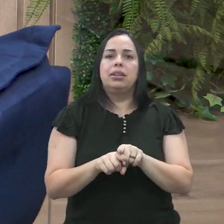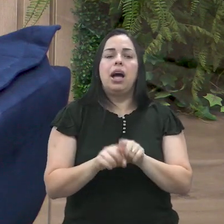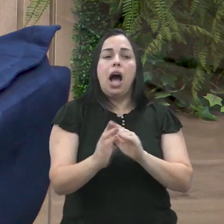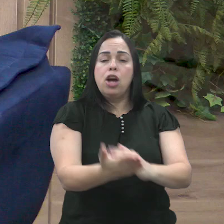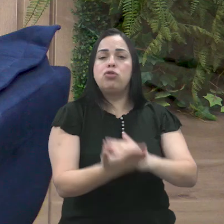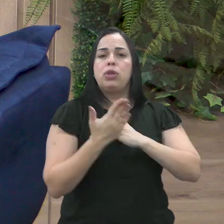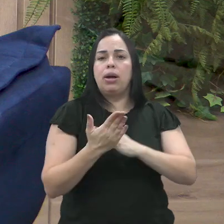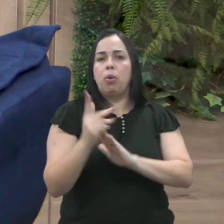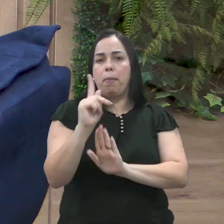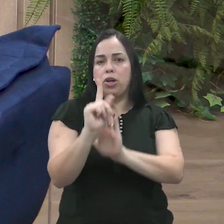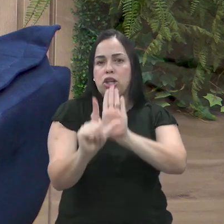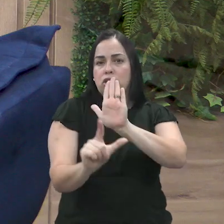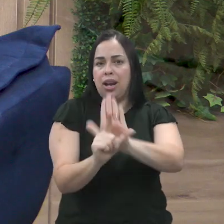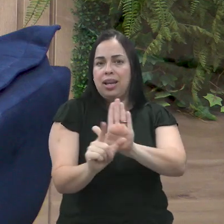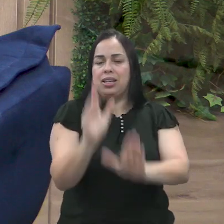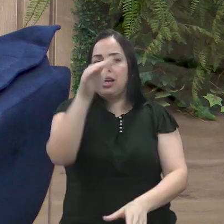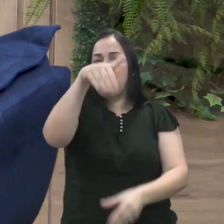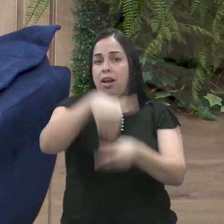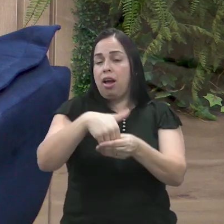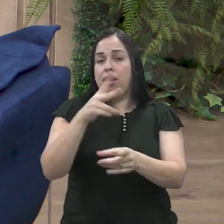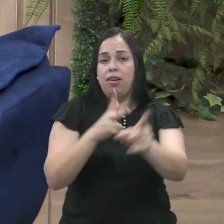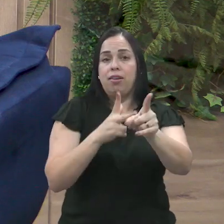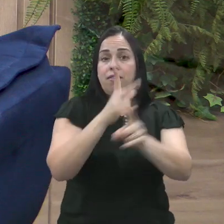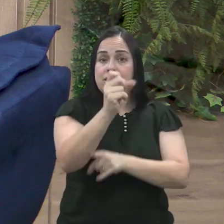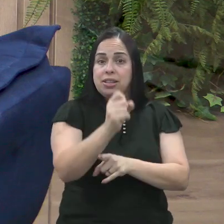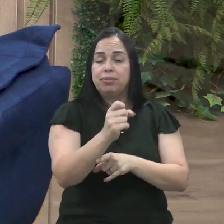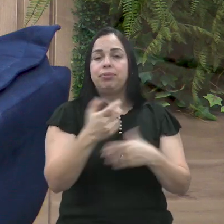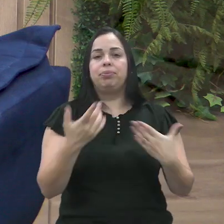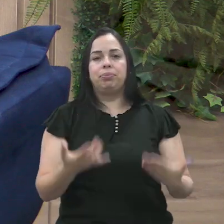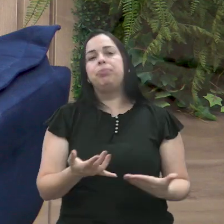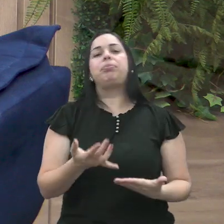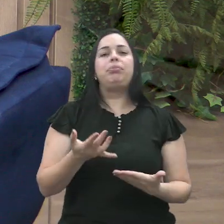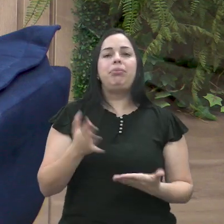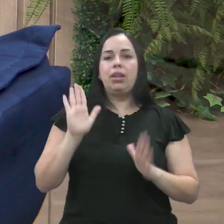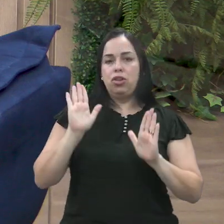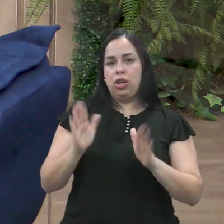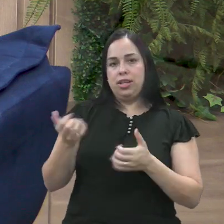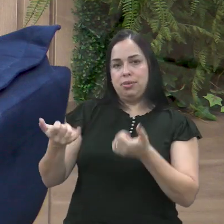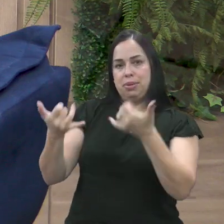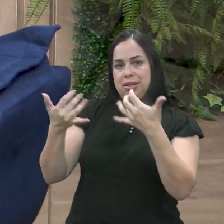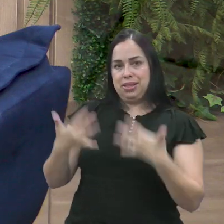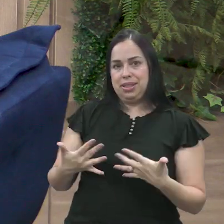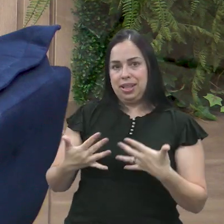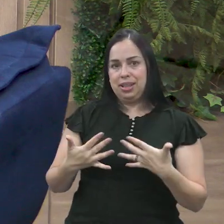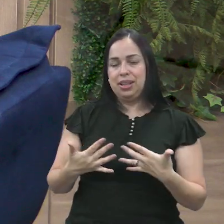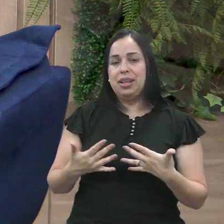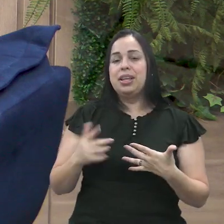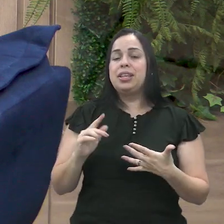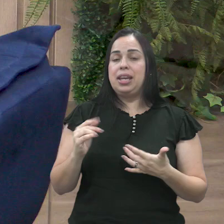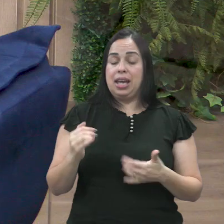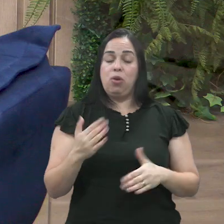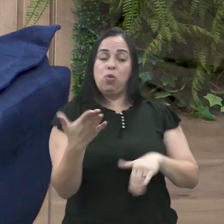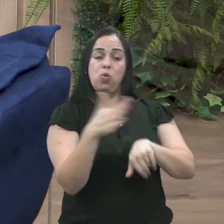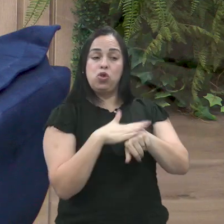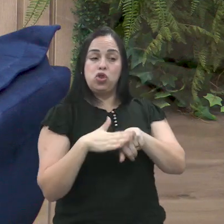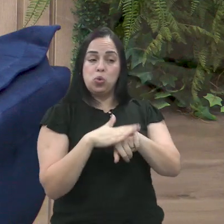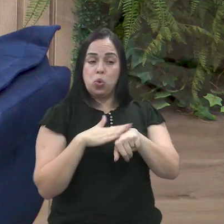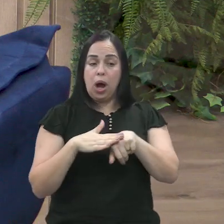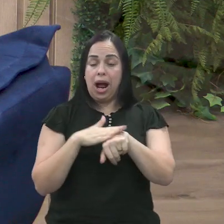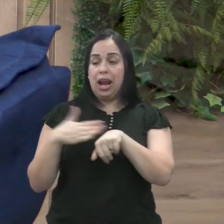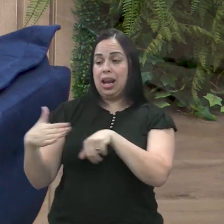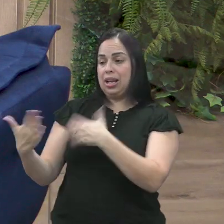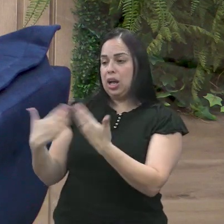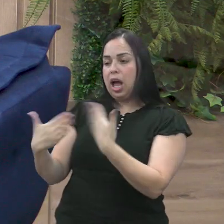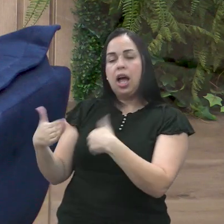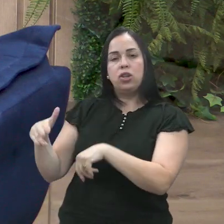contribuir com a aprovação dos projetos que ele gostaria que fosse aprovado. Eu falei aqui antes da importância do diálogo